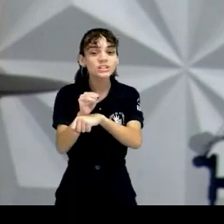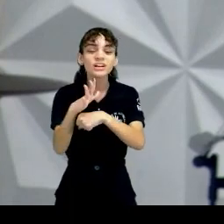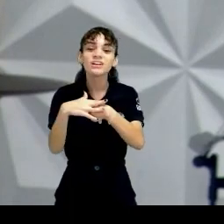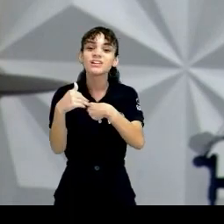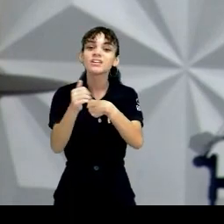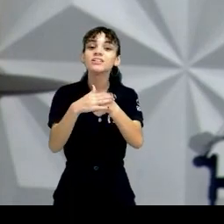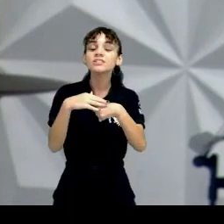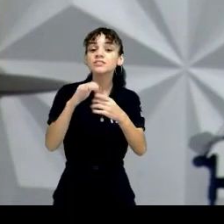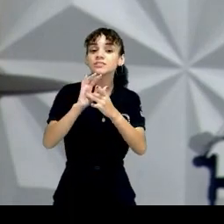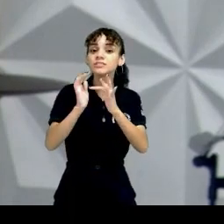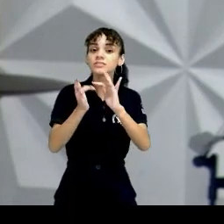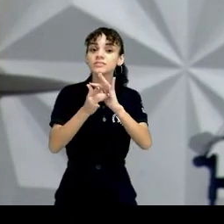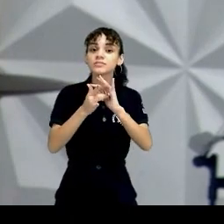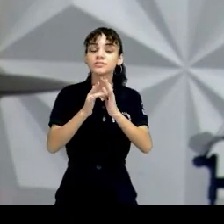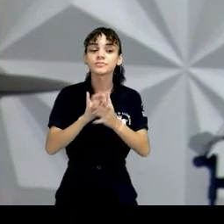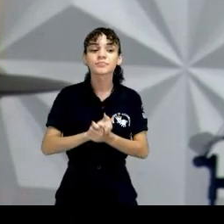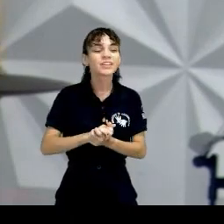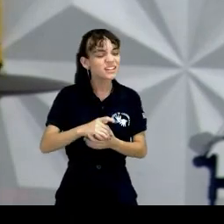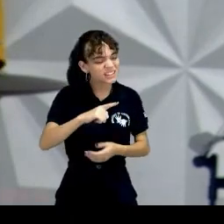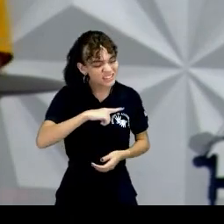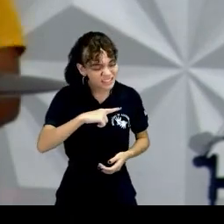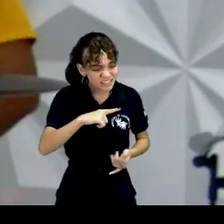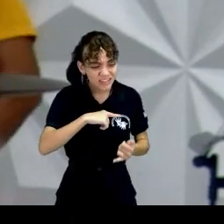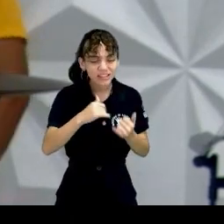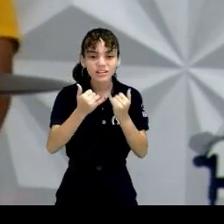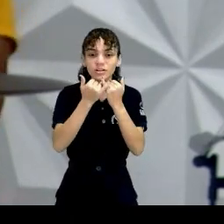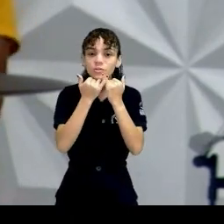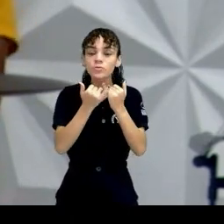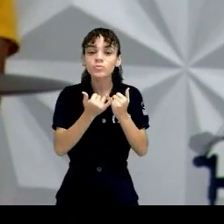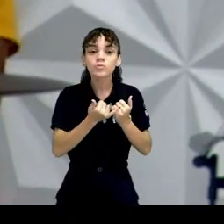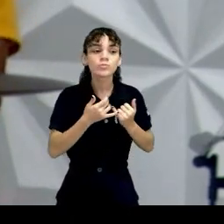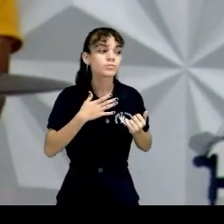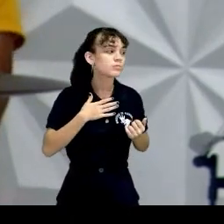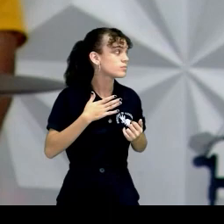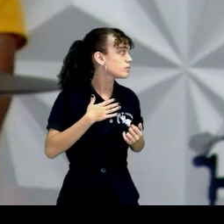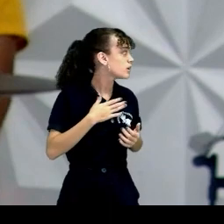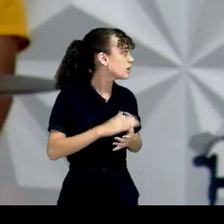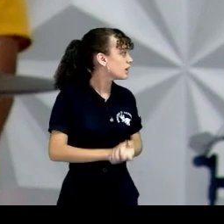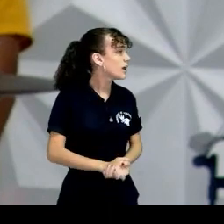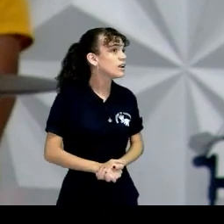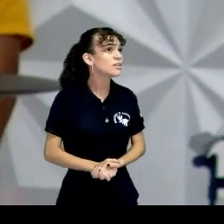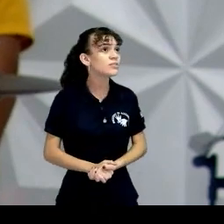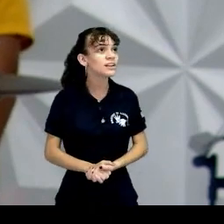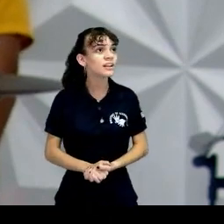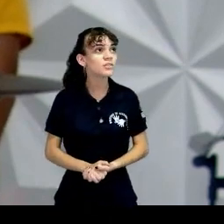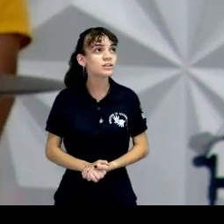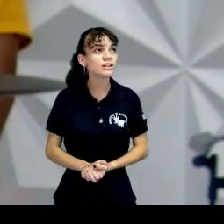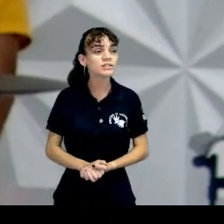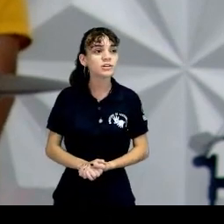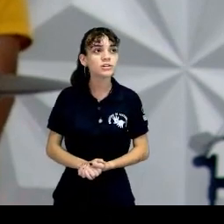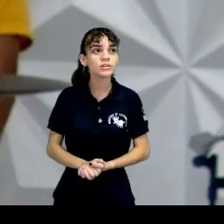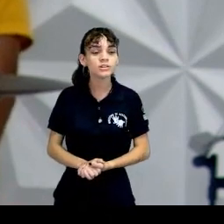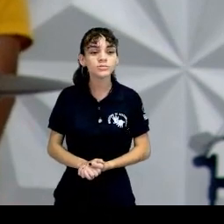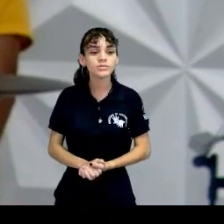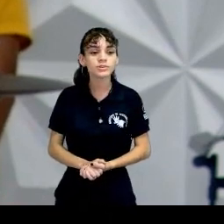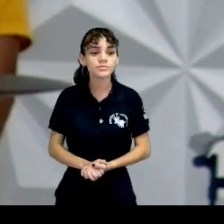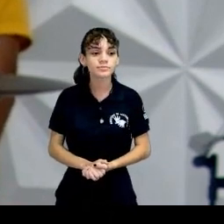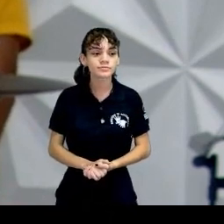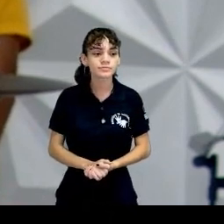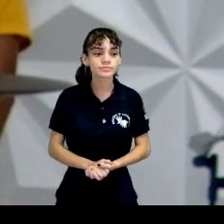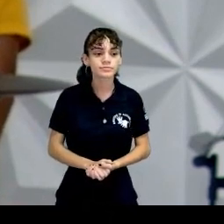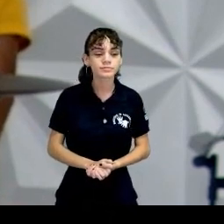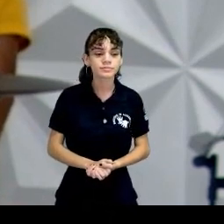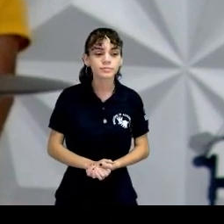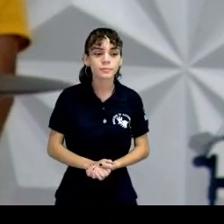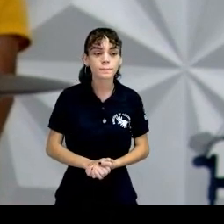enfermos, cegos, coxos, próprios leprosos. Jesus, tem compaixão de mim? E é tão bom